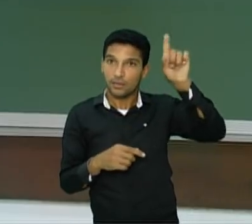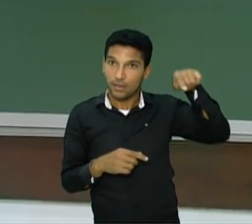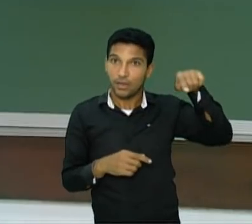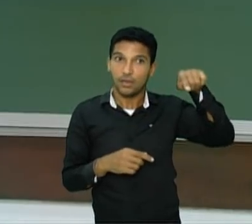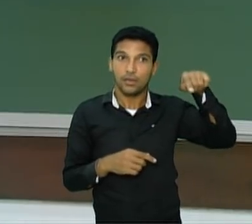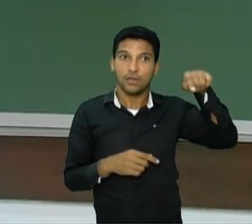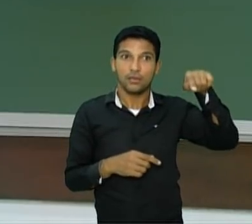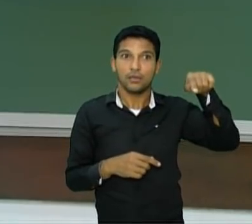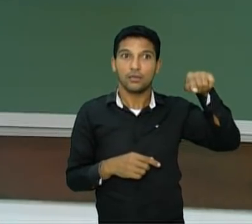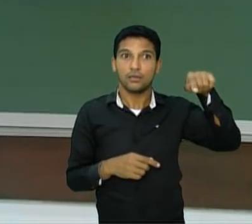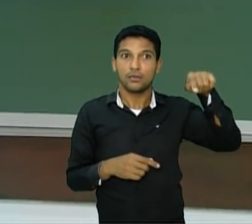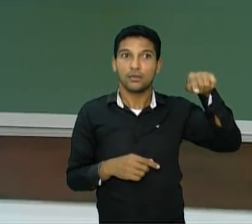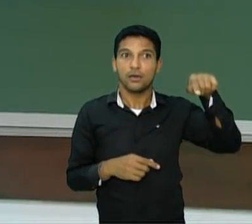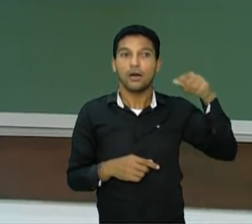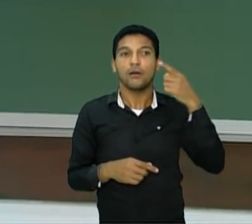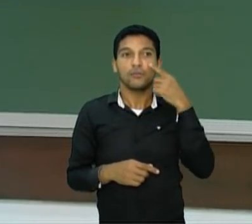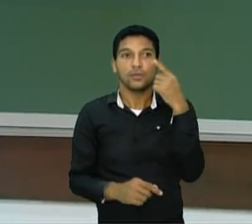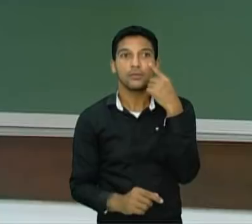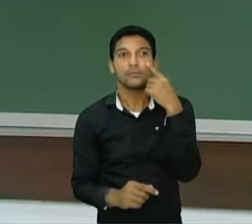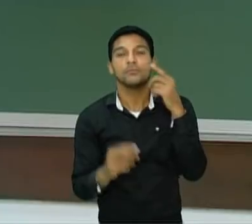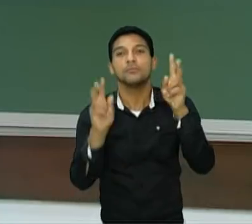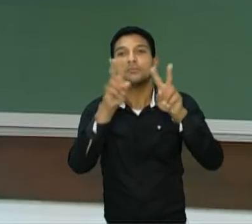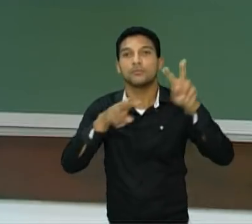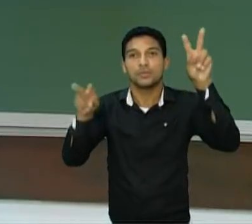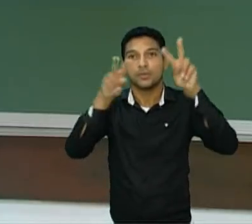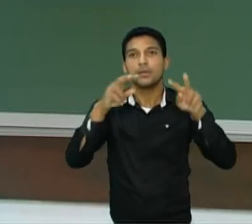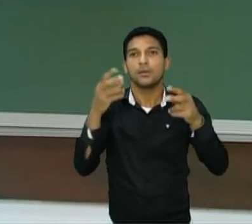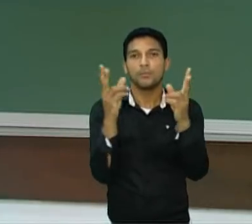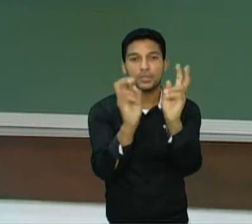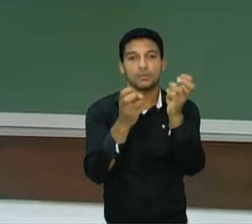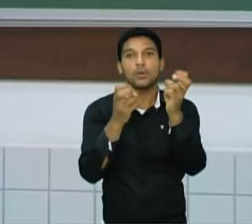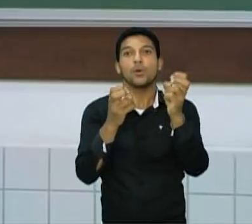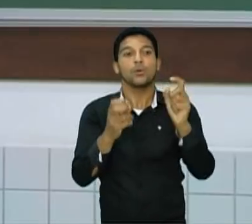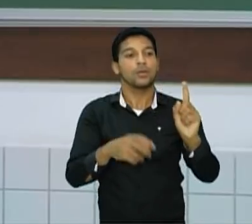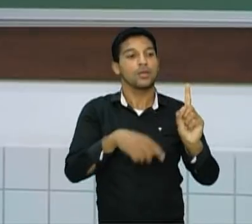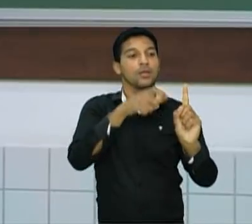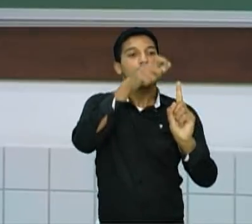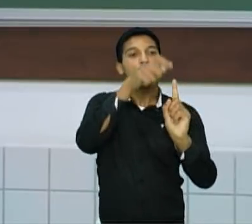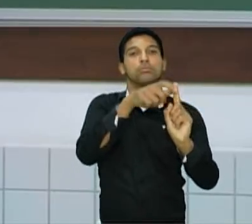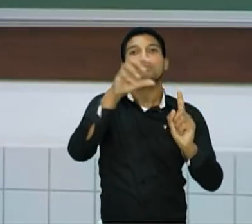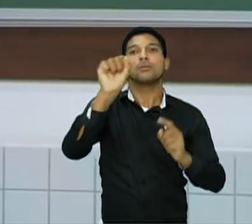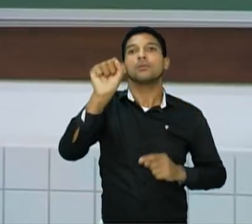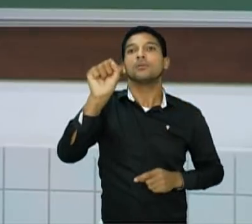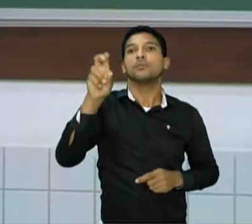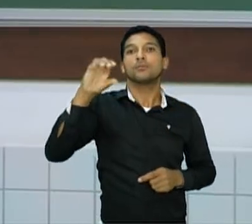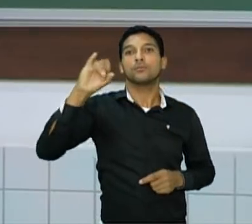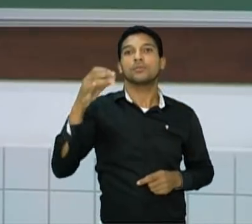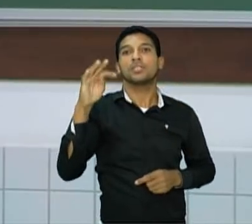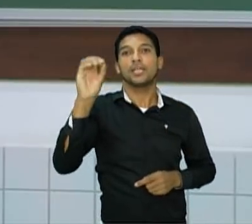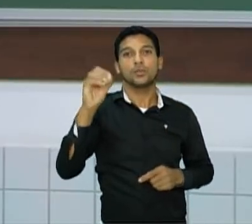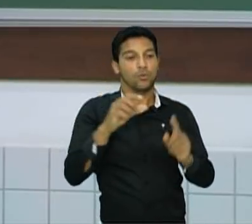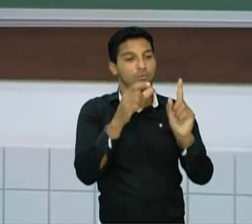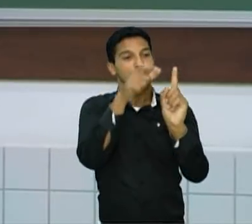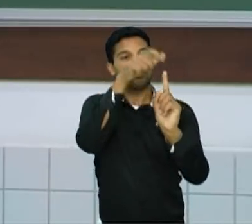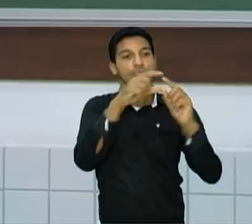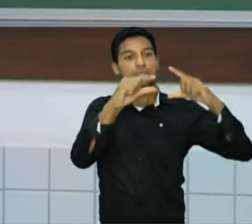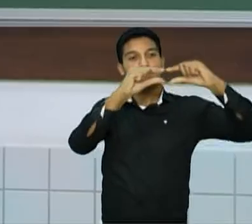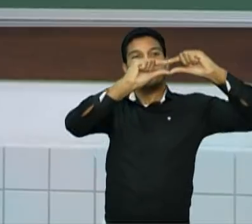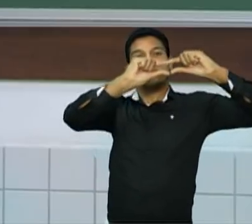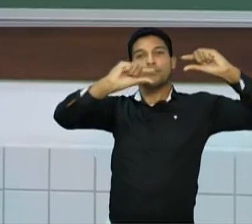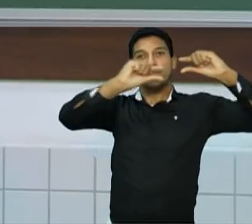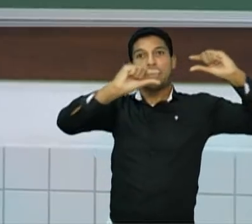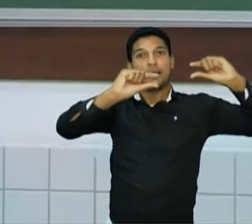conseguimos visualizar aqui que o sujeito da oração, ou seja, de quem se fala na oração, é a